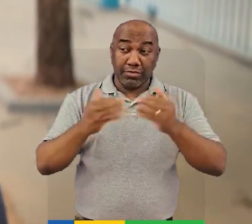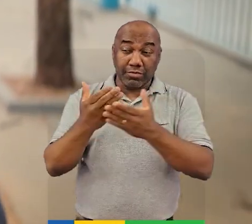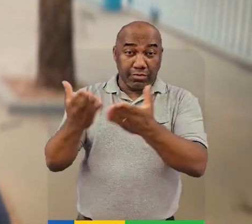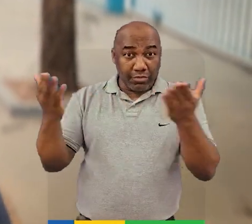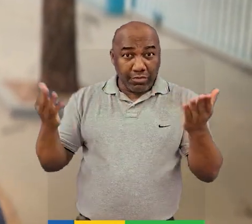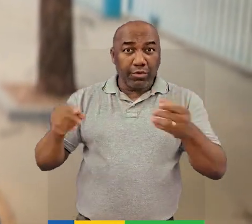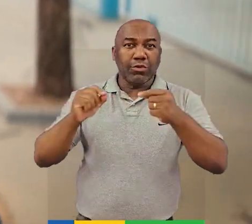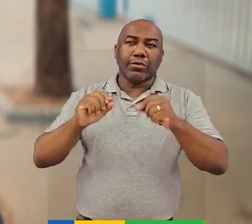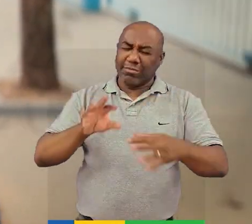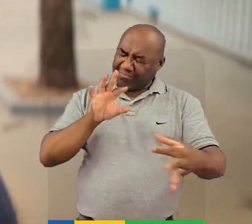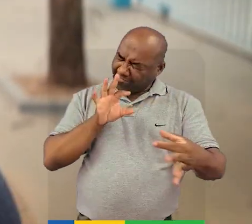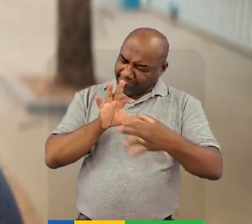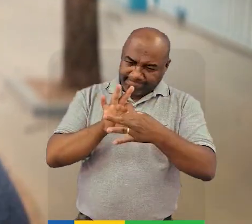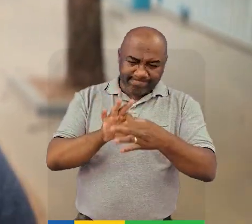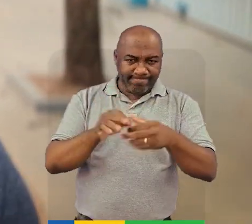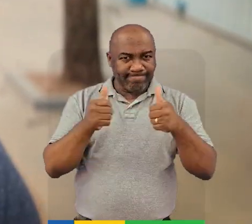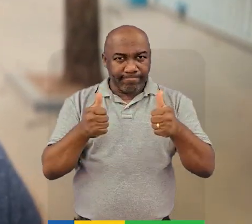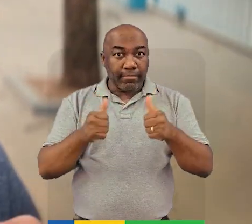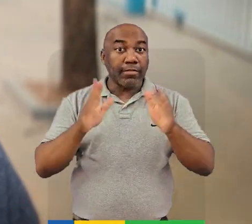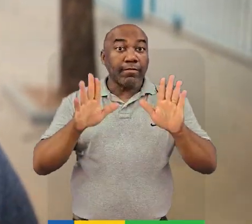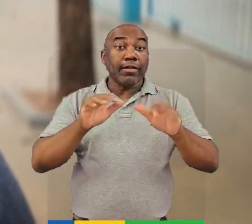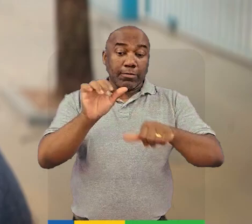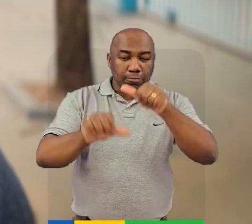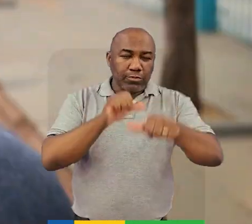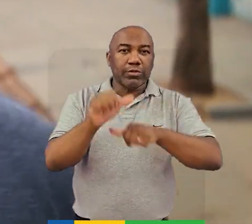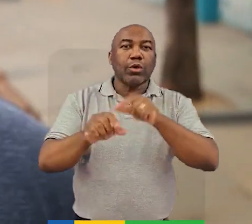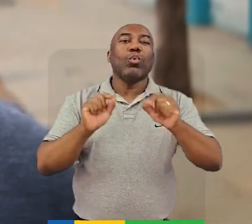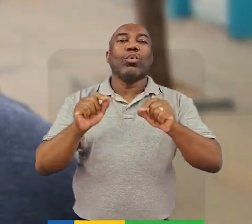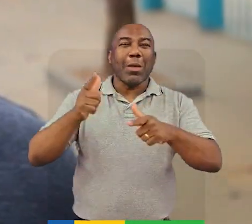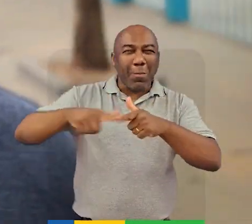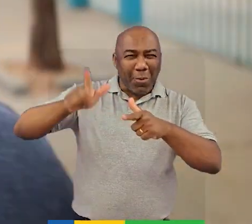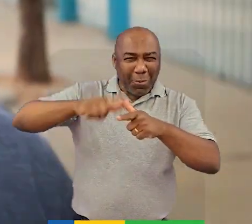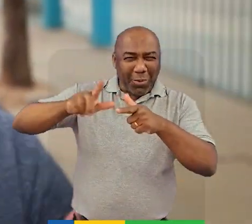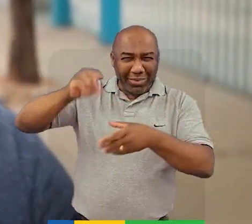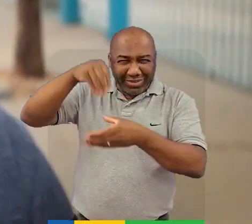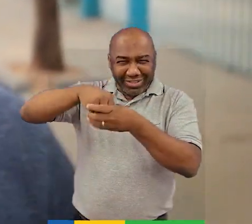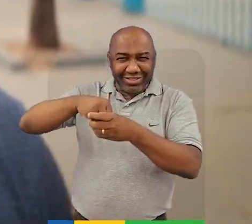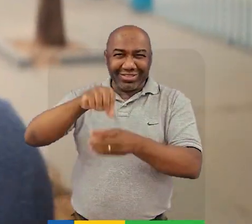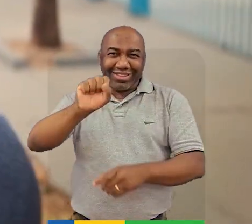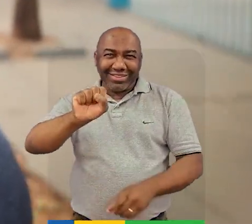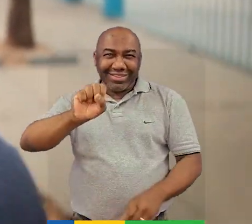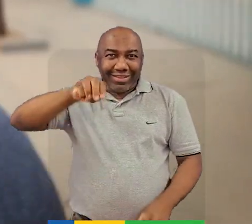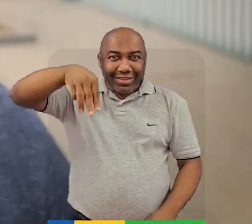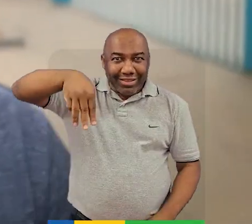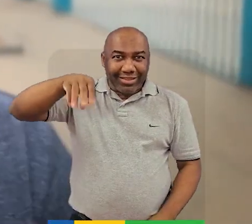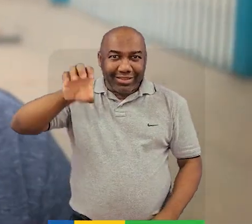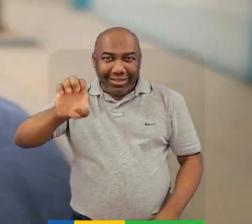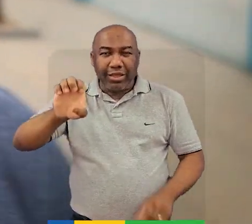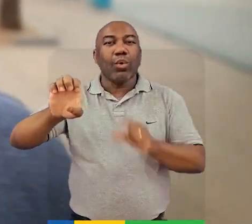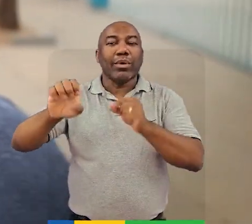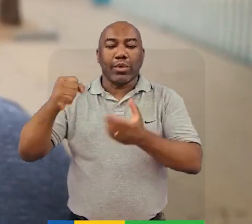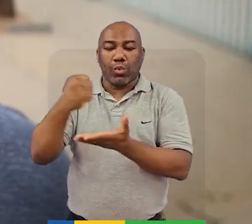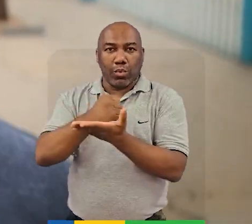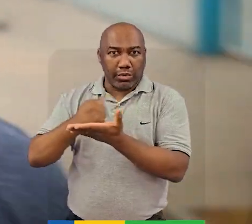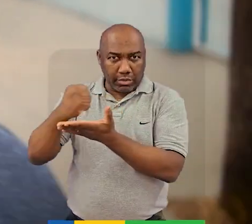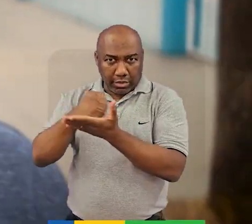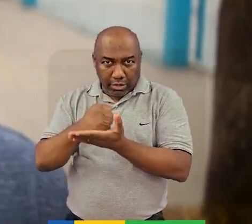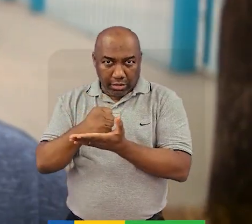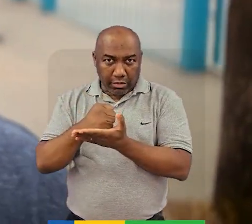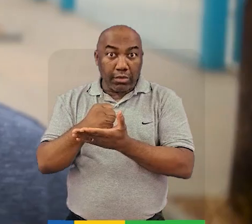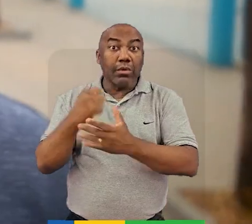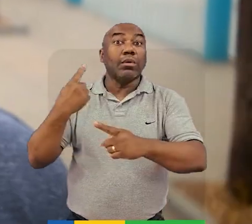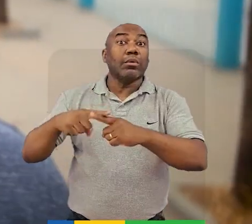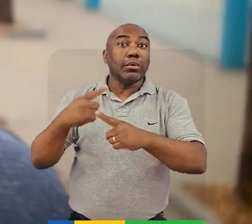obrigado. Você, profissional da educação, conte com a gente. Uma das coisas que nós vamos resolver dentro da Secretaria de Educação são